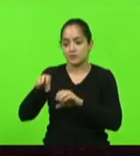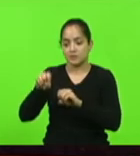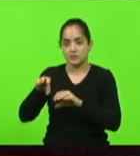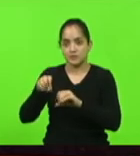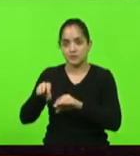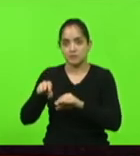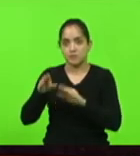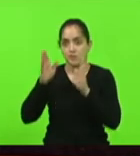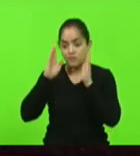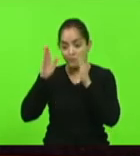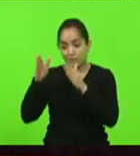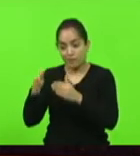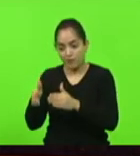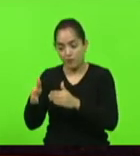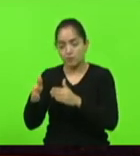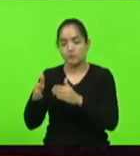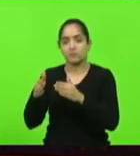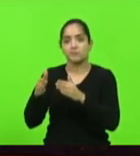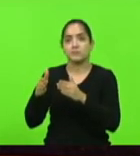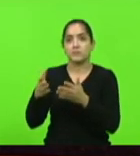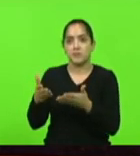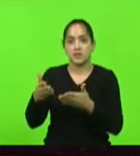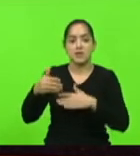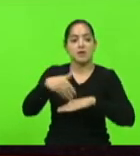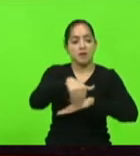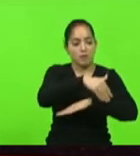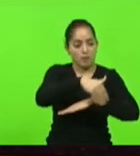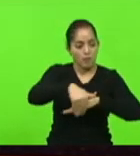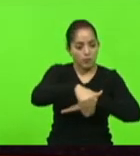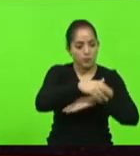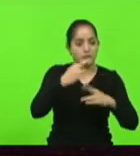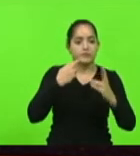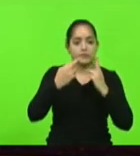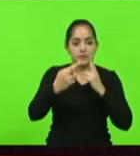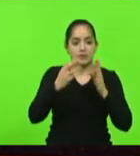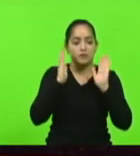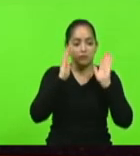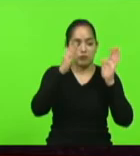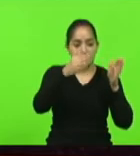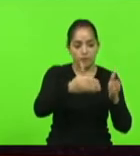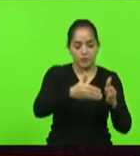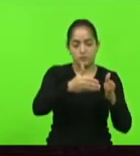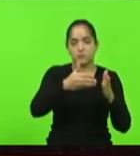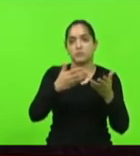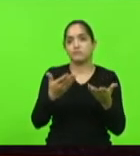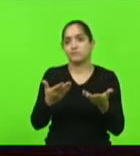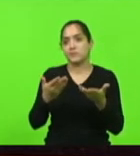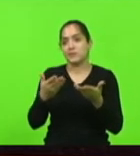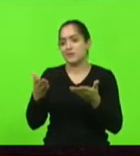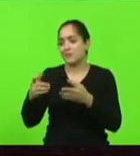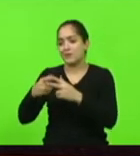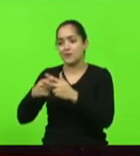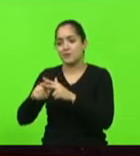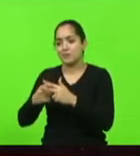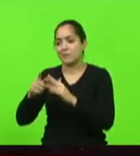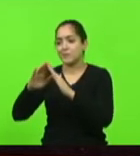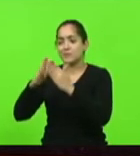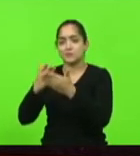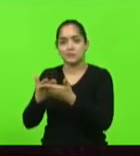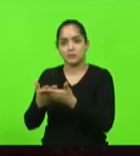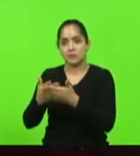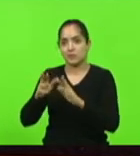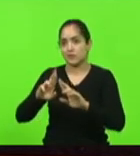isso. O foco era a rodovia, não era recuperação de escolas.